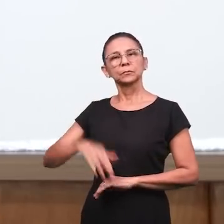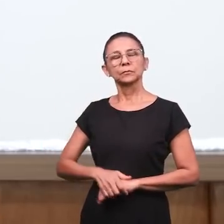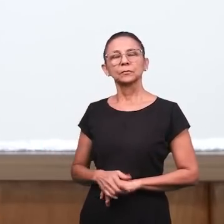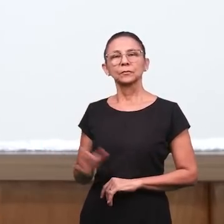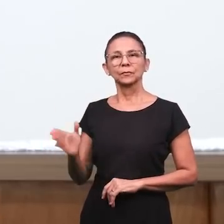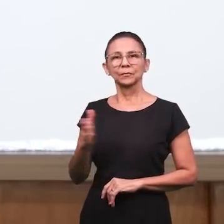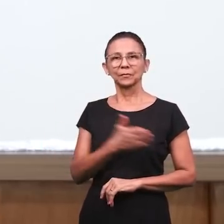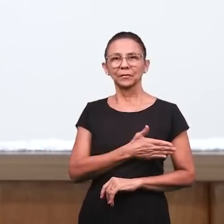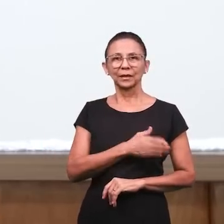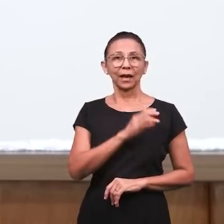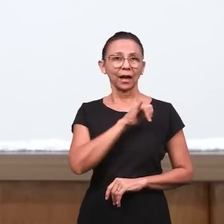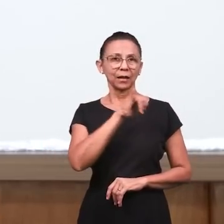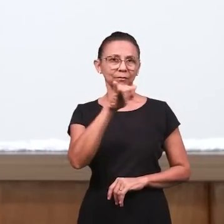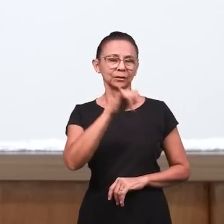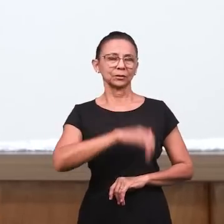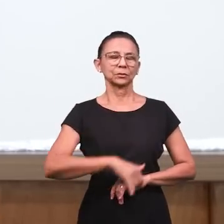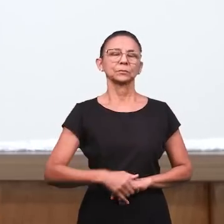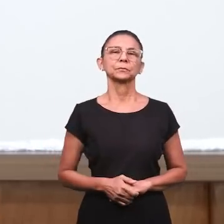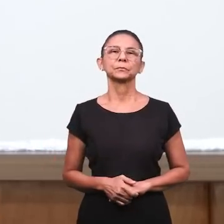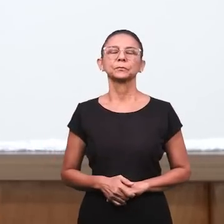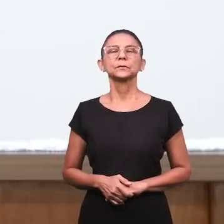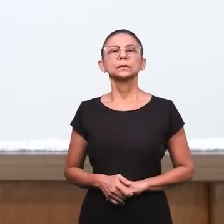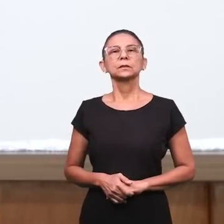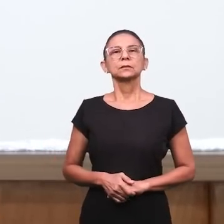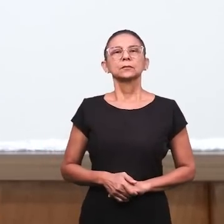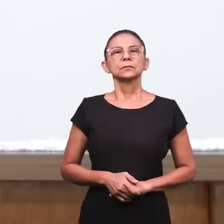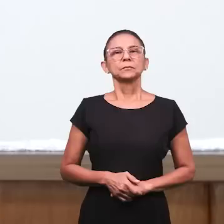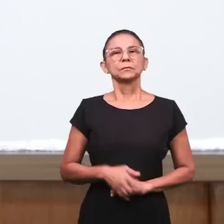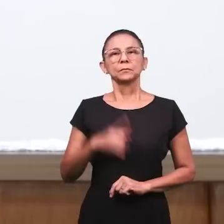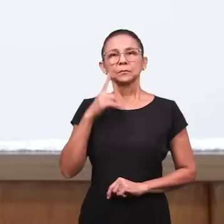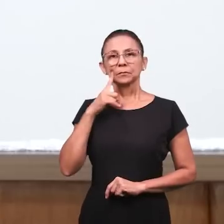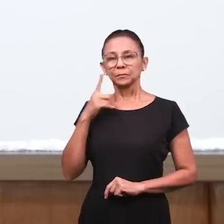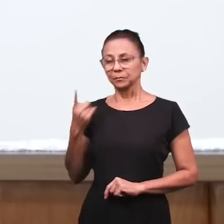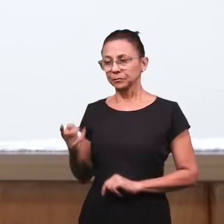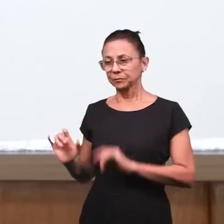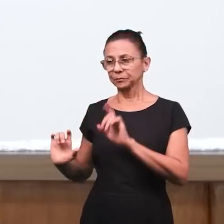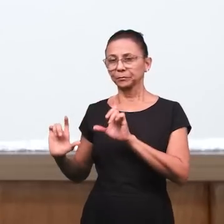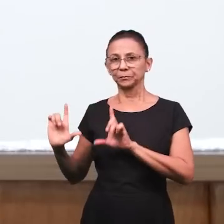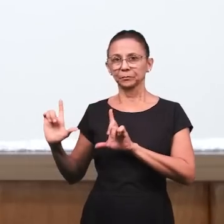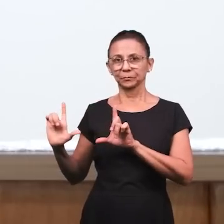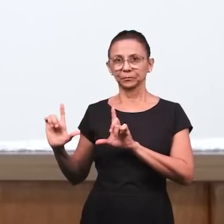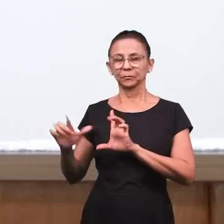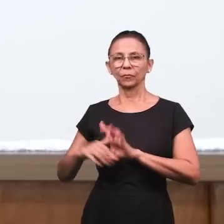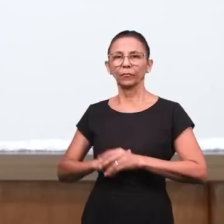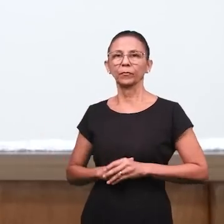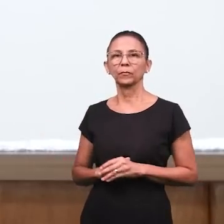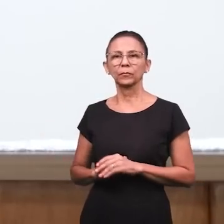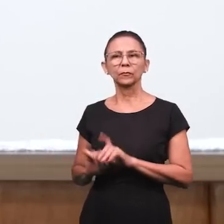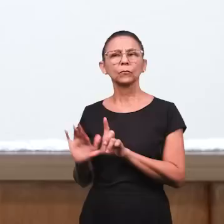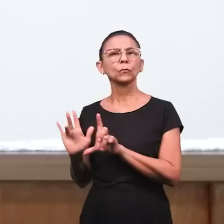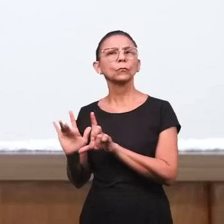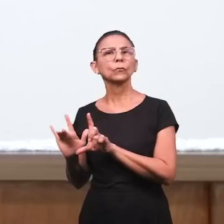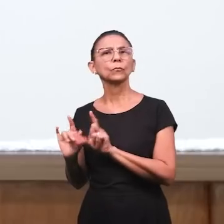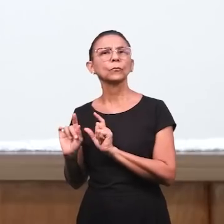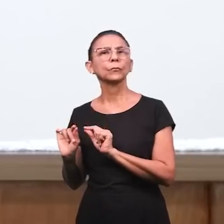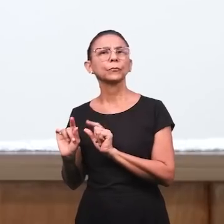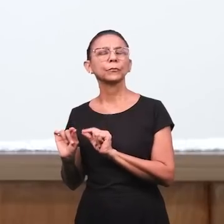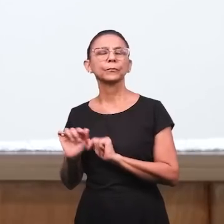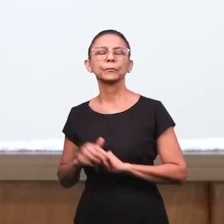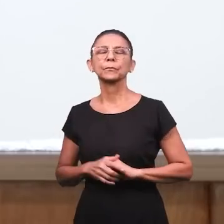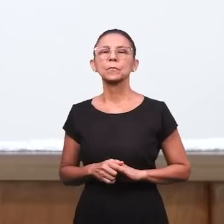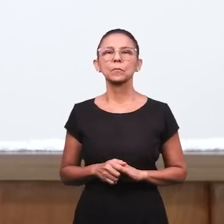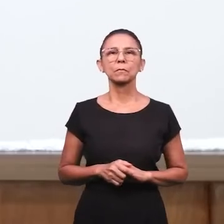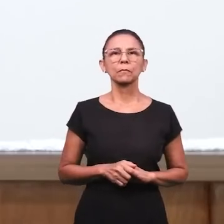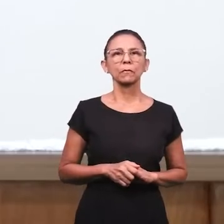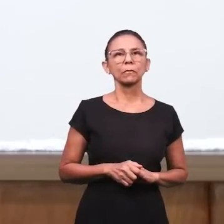Senhor. Queremos ainda deixar alguns avisos. Vai aparecer aí na tela o QR Code para aqueles